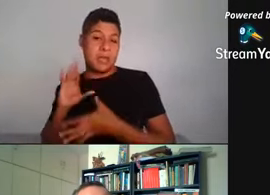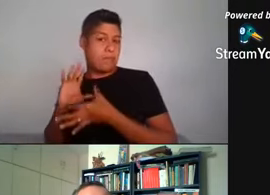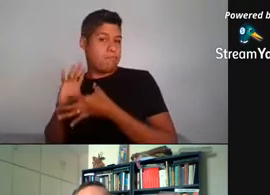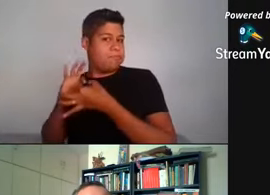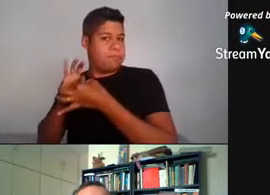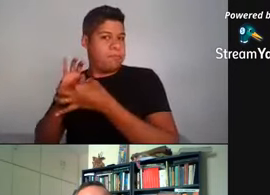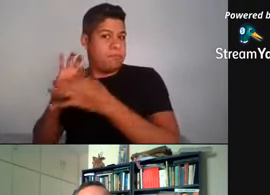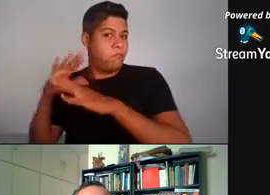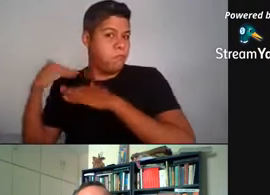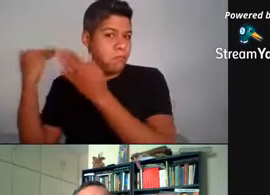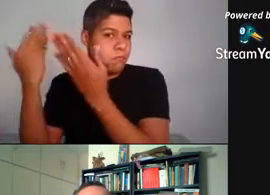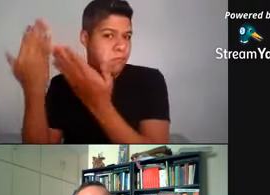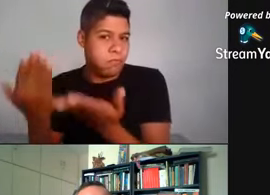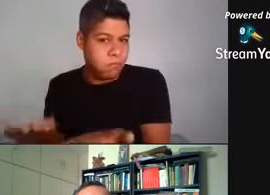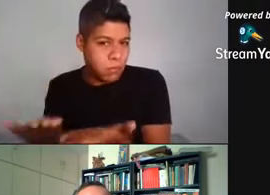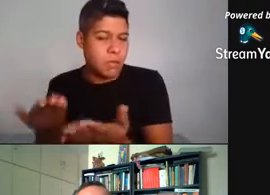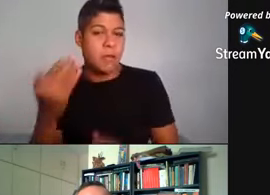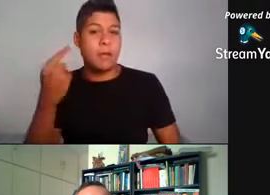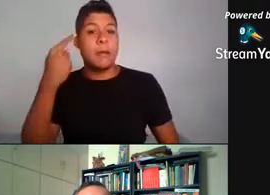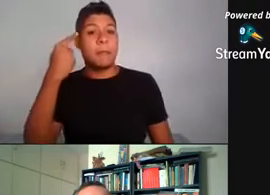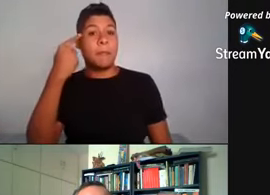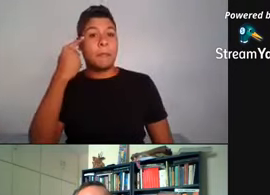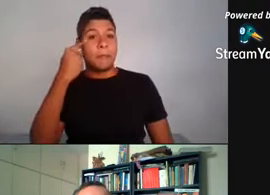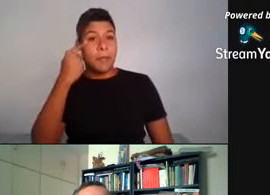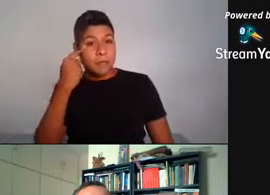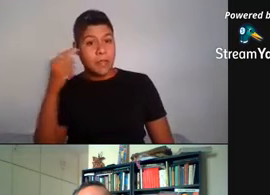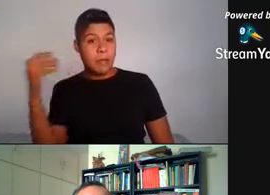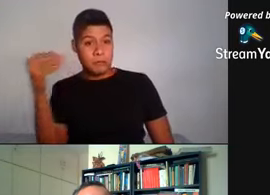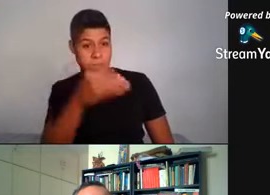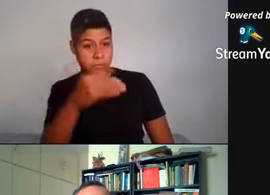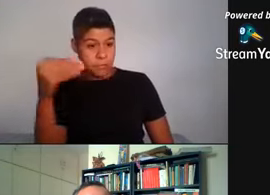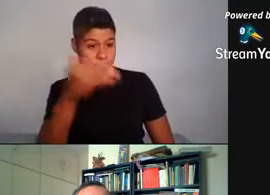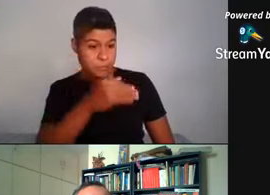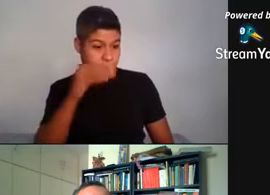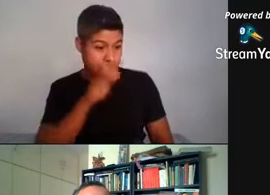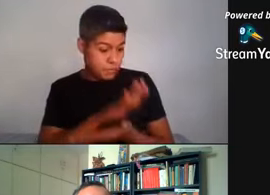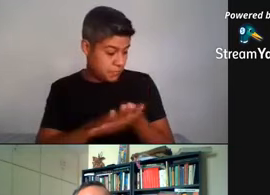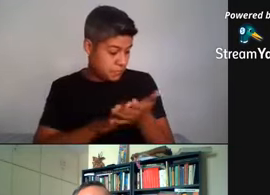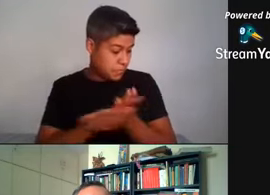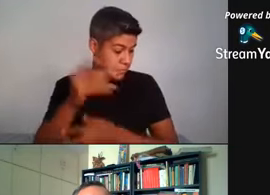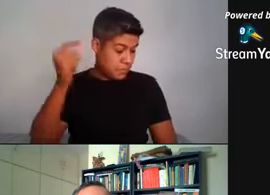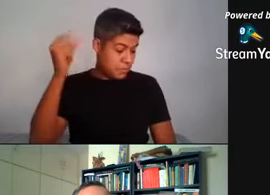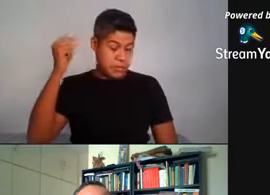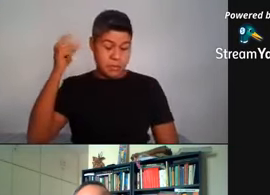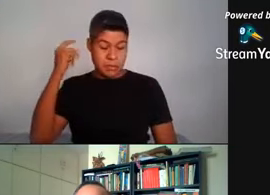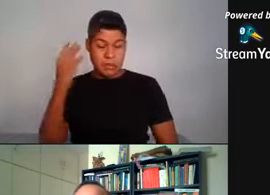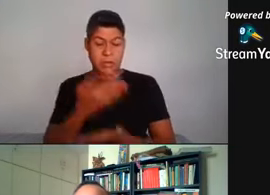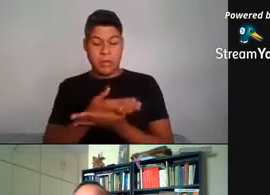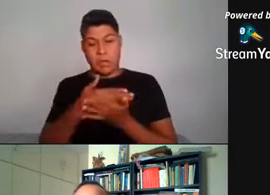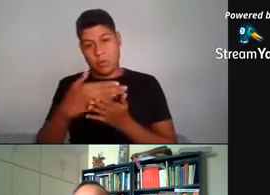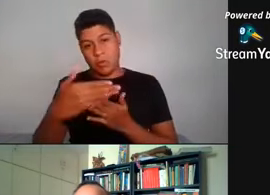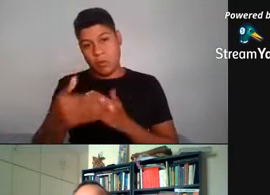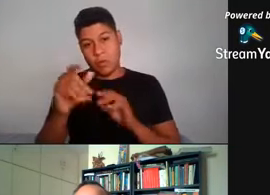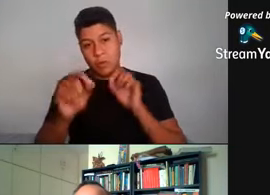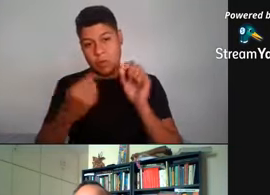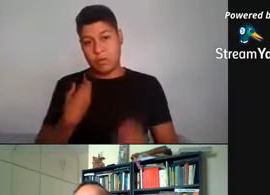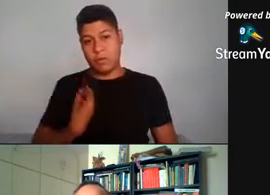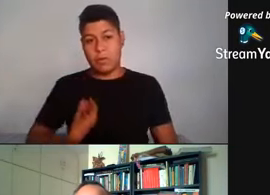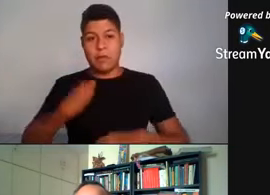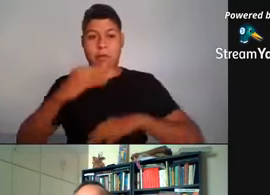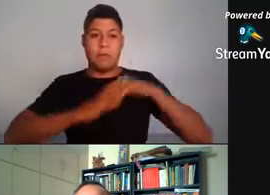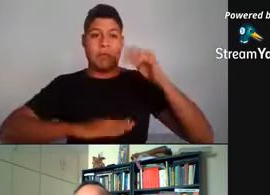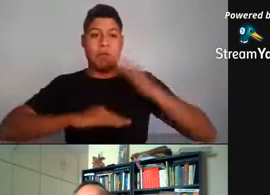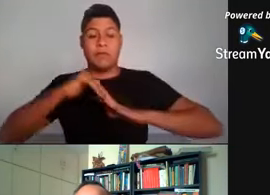hoje. Né? Nunca pensei em atuar nessa área, pelo menos não lá atrás, né, no início da vida